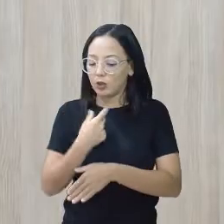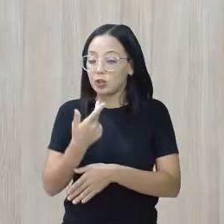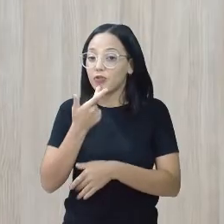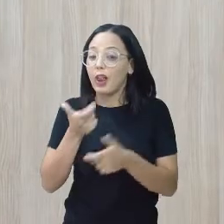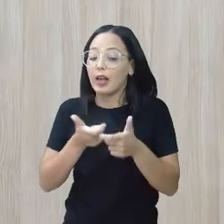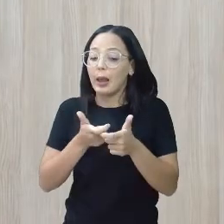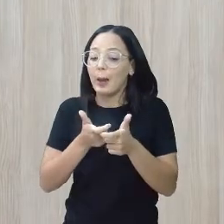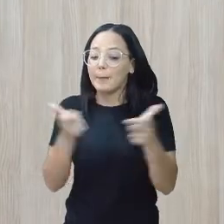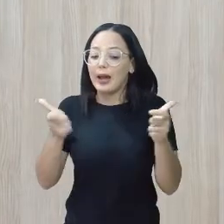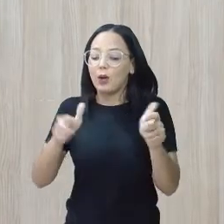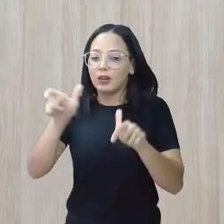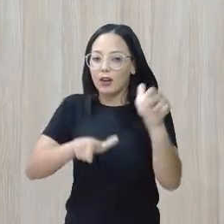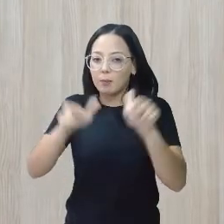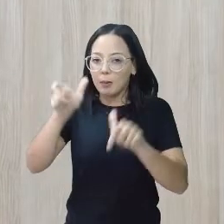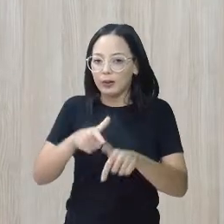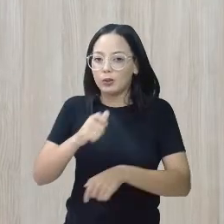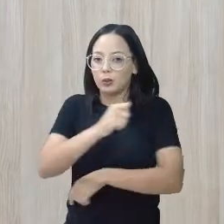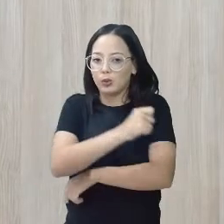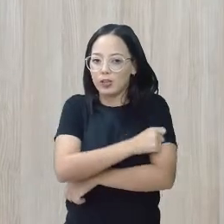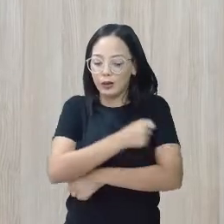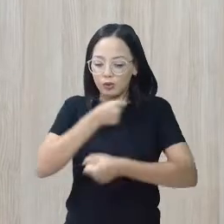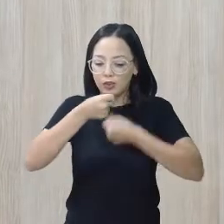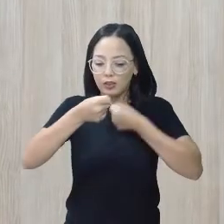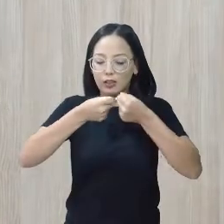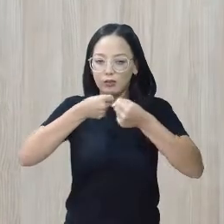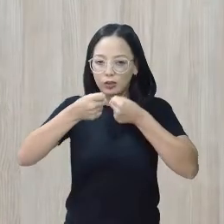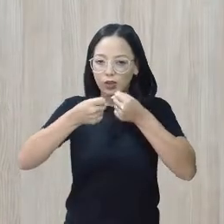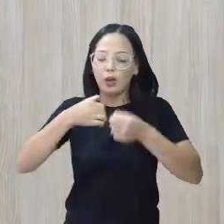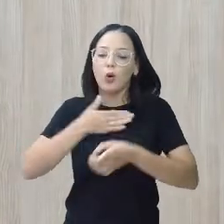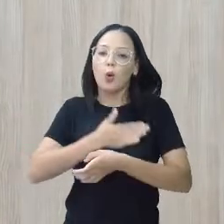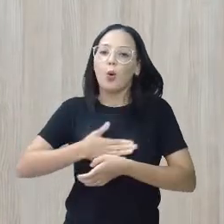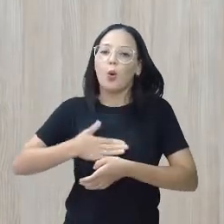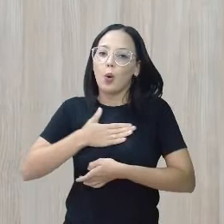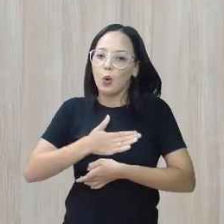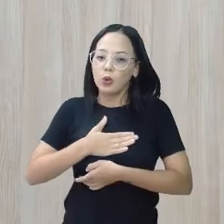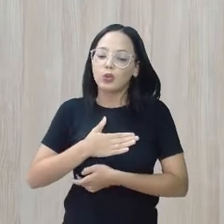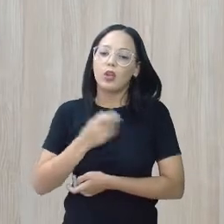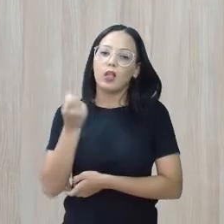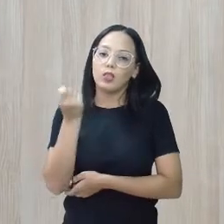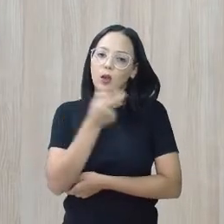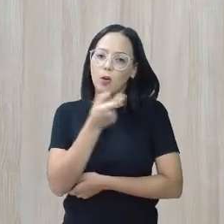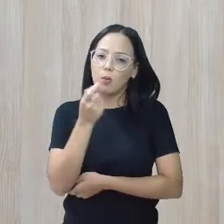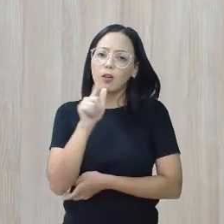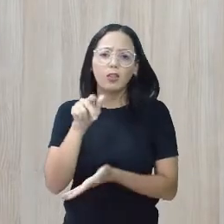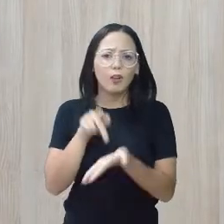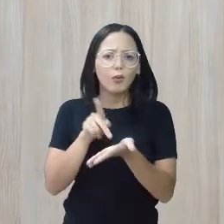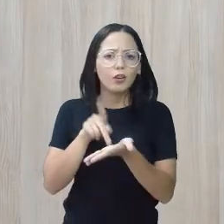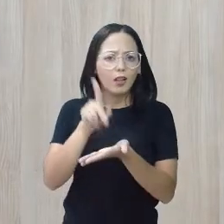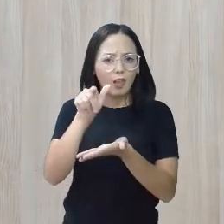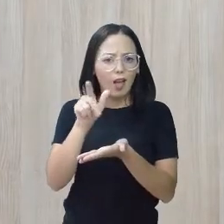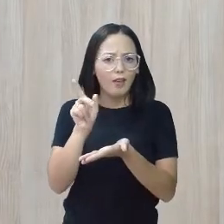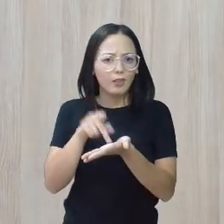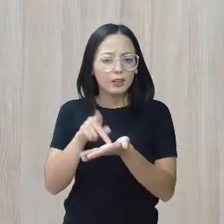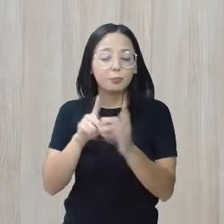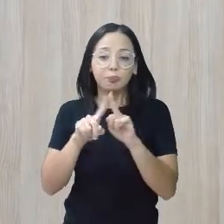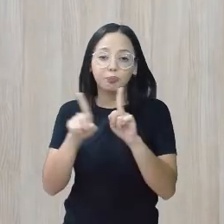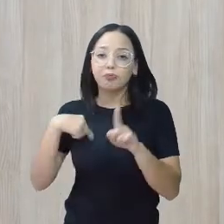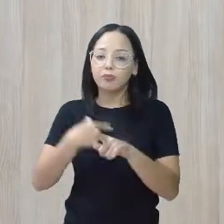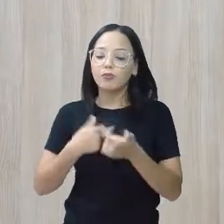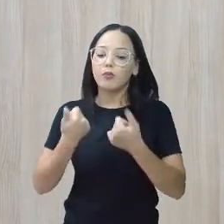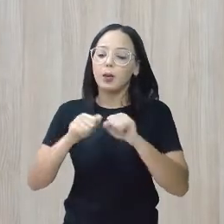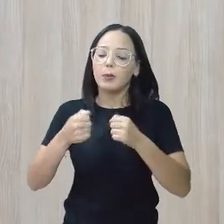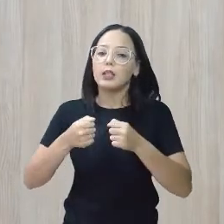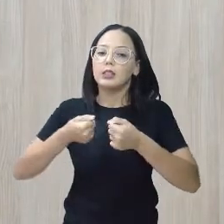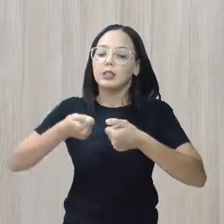a maioria dos alunos entrevistados gosta de comédia. E é verdade, é. Só que a gente precisa